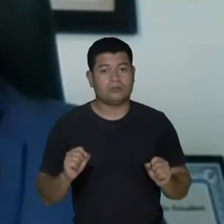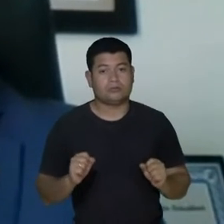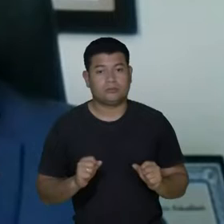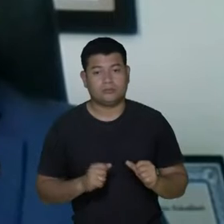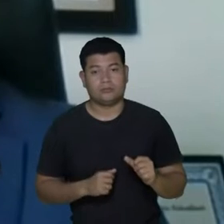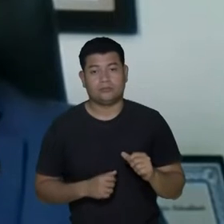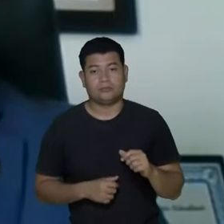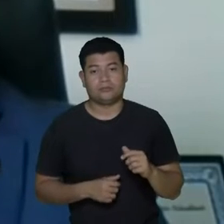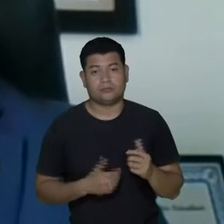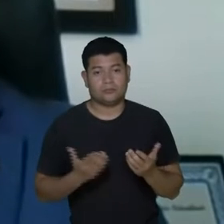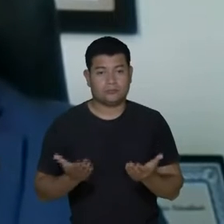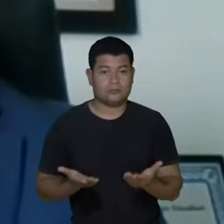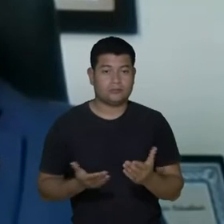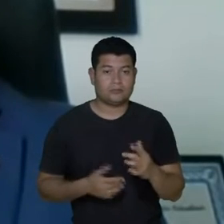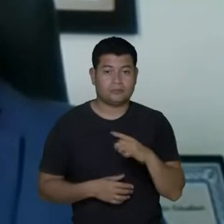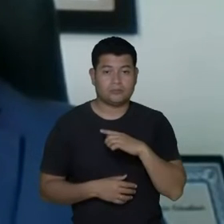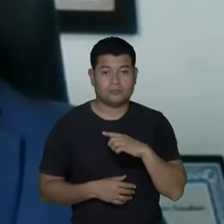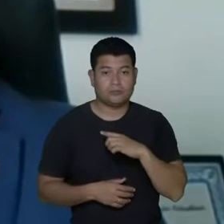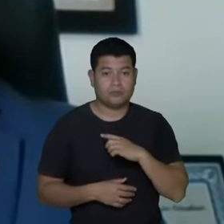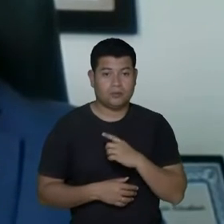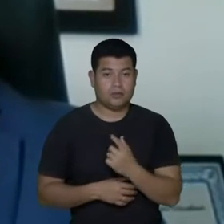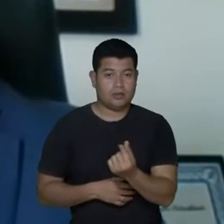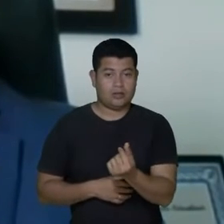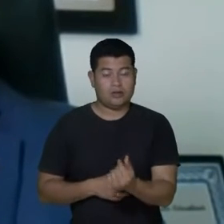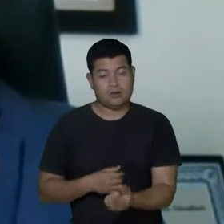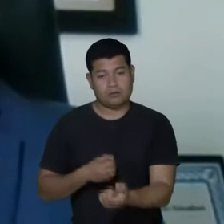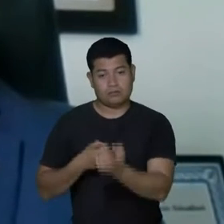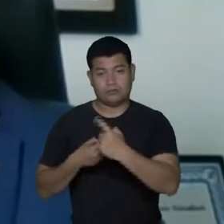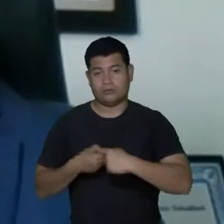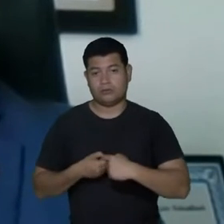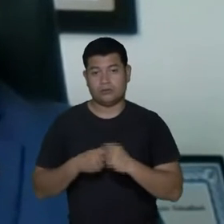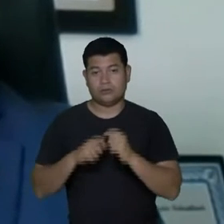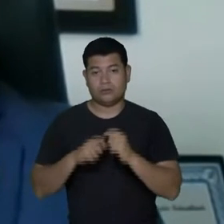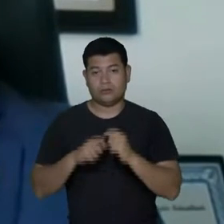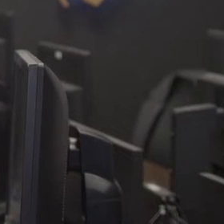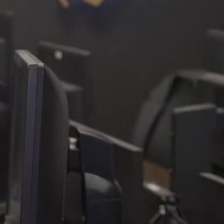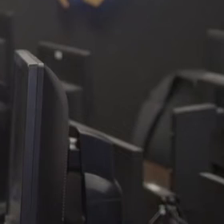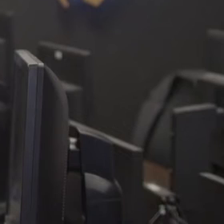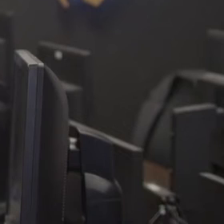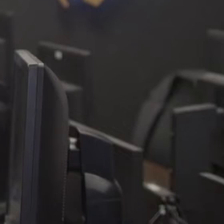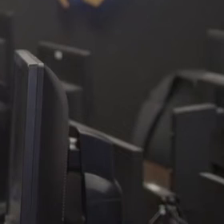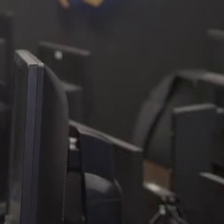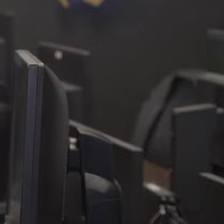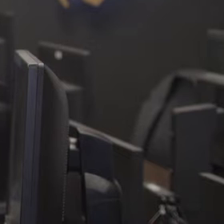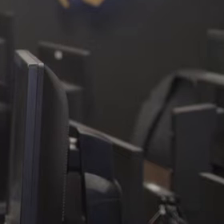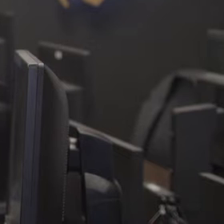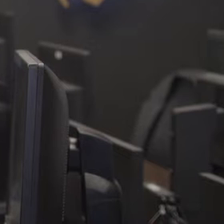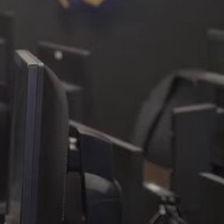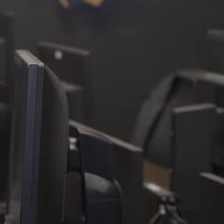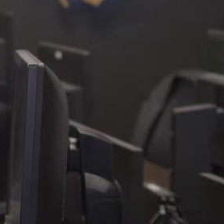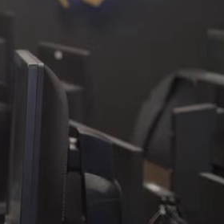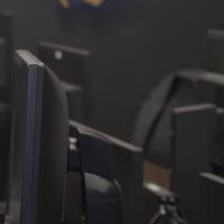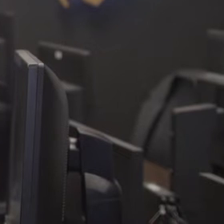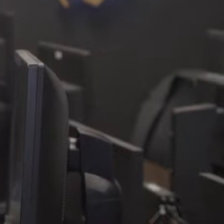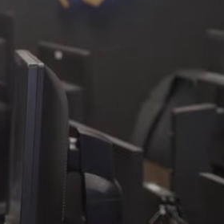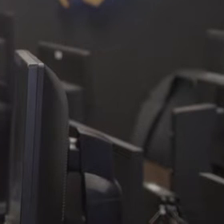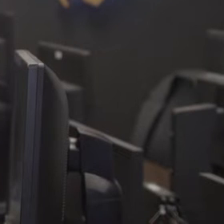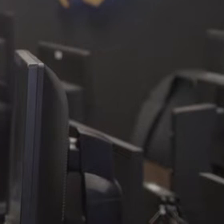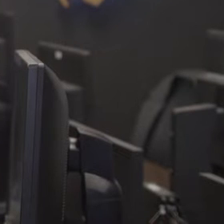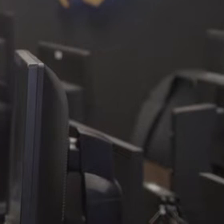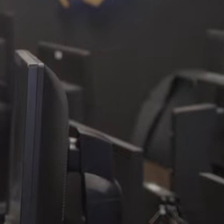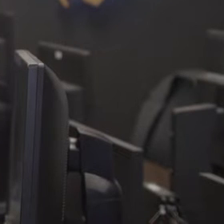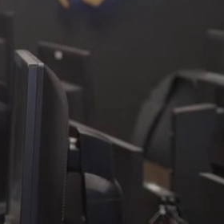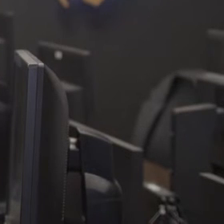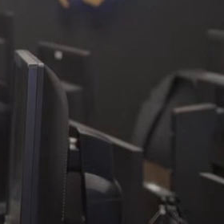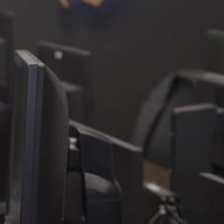recursos a serem devolvidos pela Assembleia Legislativa. Já na reunião da Comissão de Constituição e